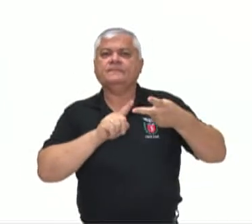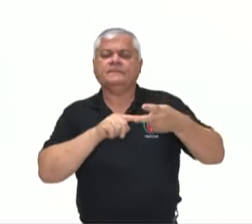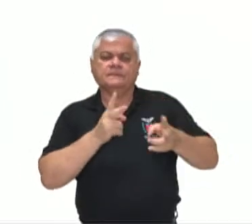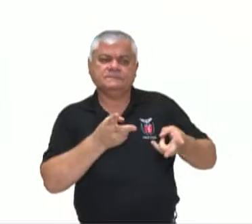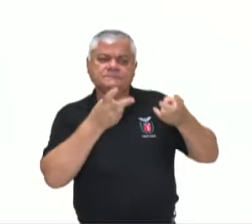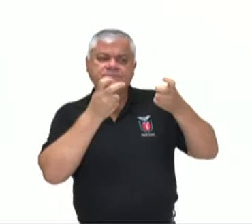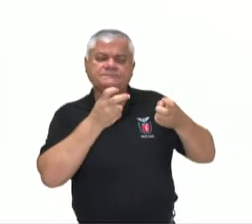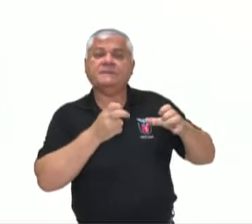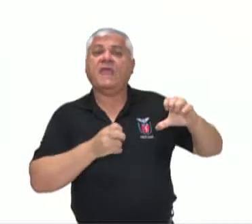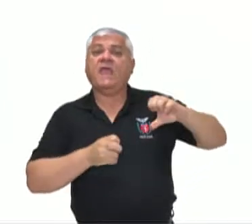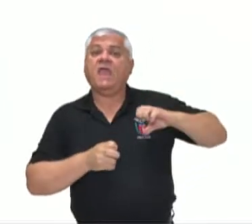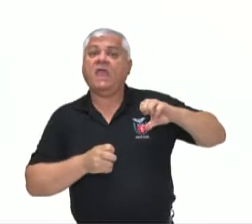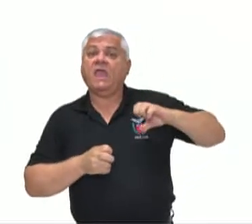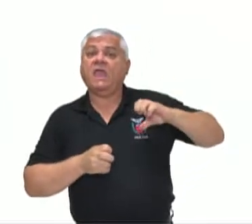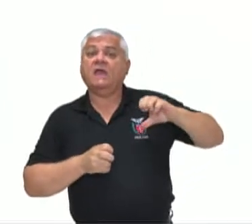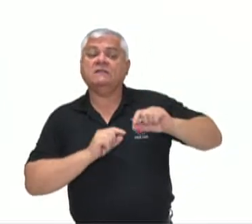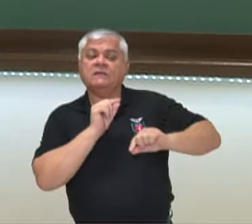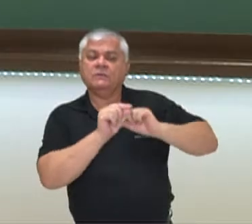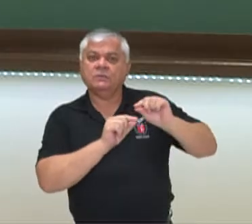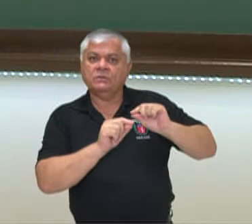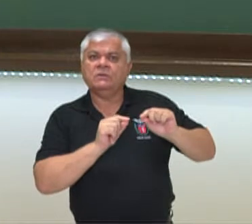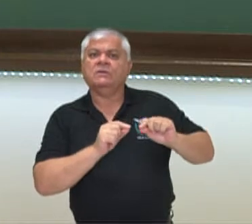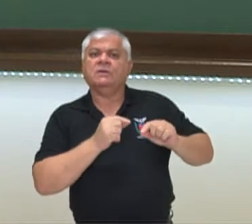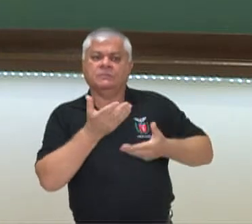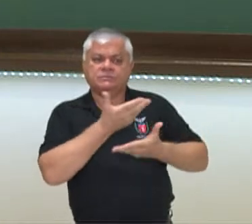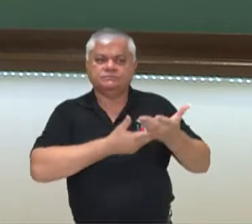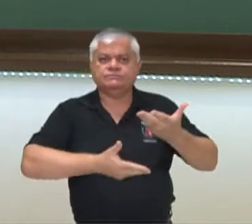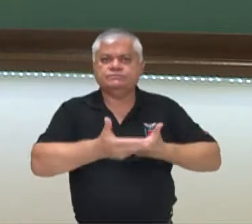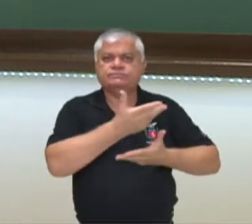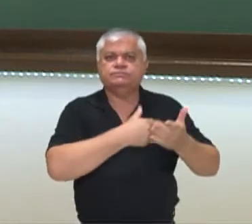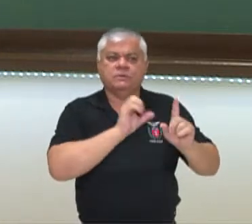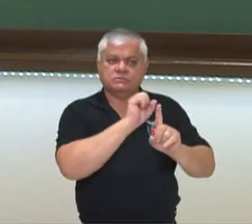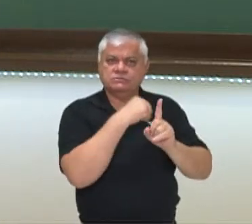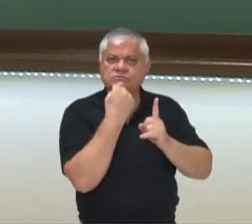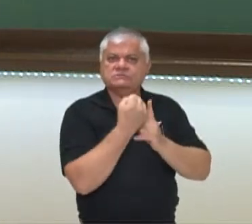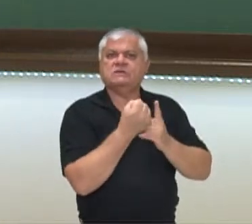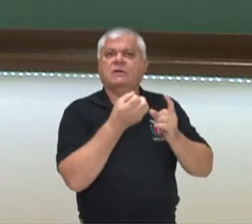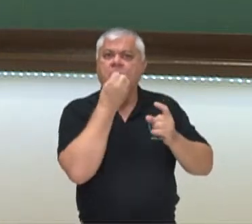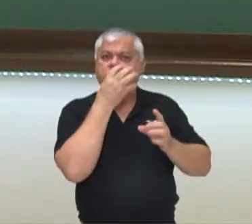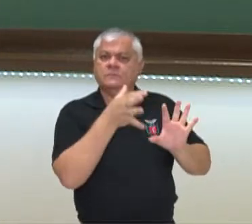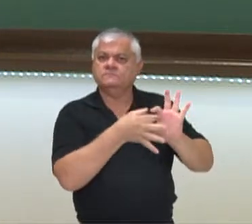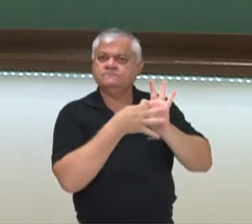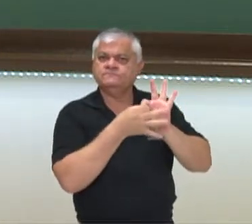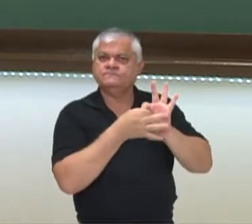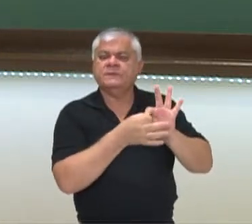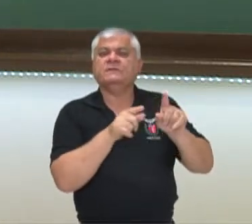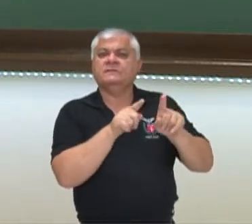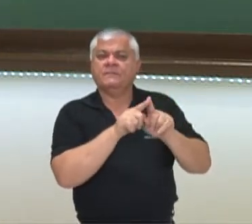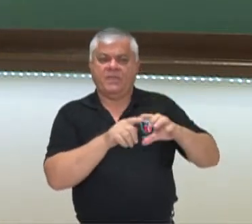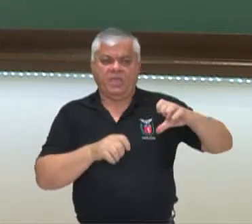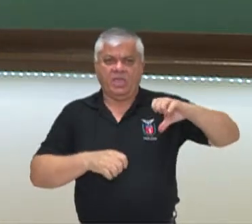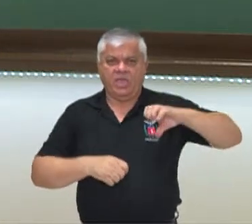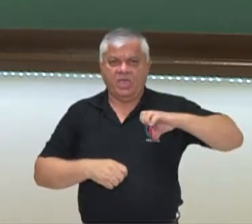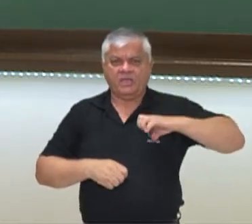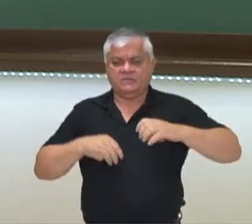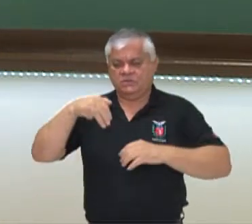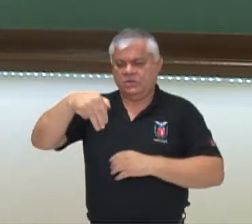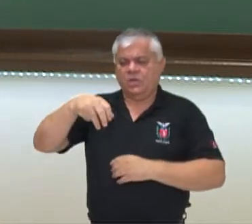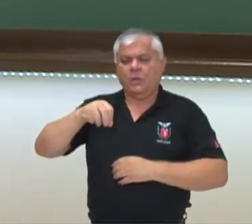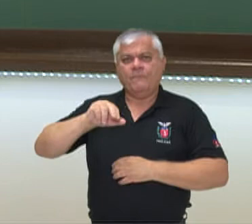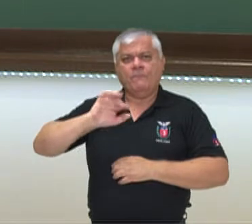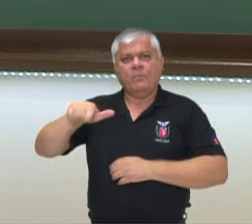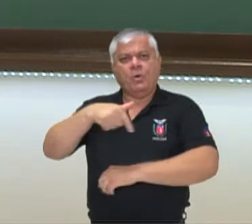um bom convívio social, e vamos trabalhar aí nesse conceito de ética e no conceito de moral. Adianto para vocês conceitos que